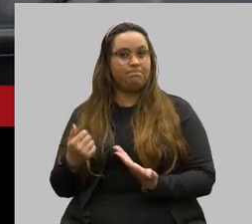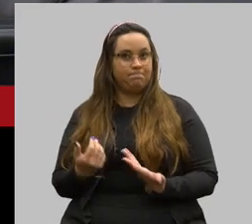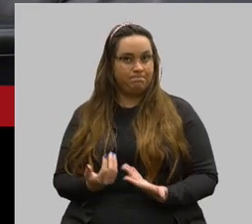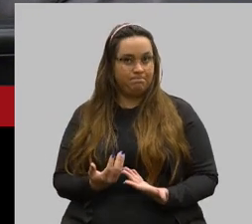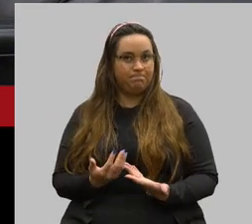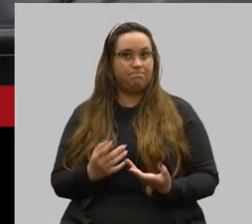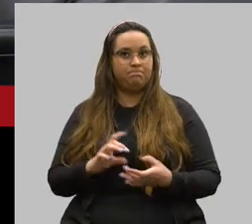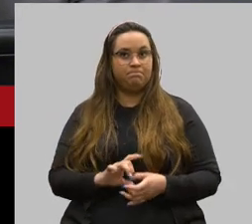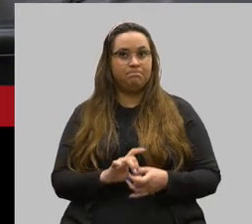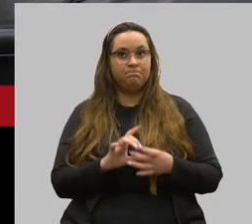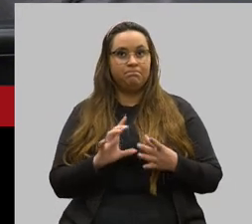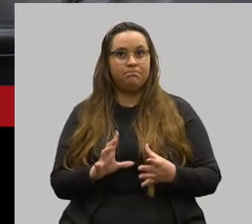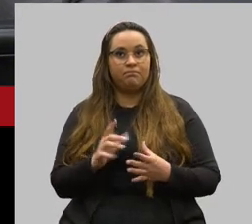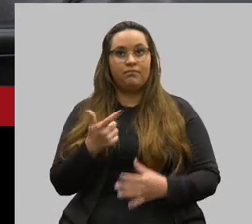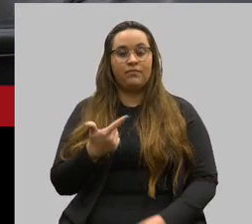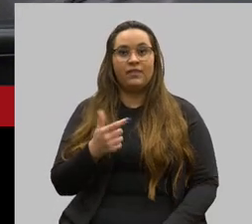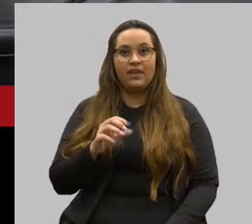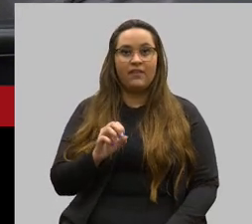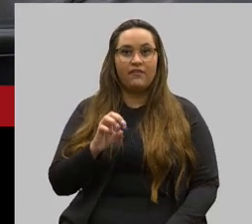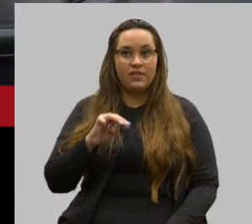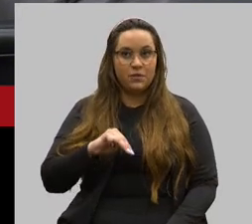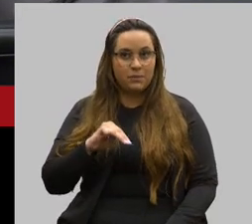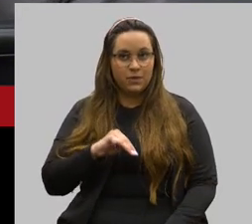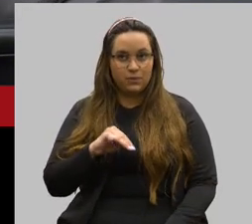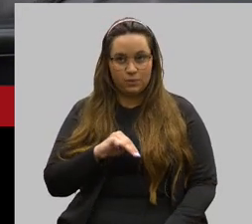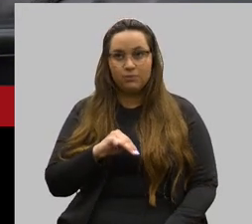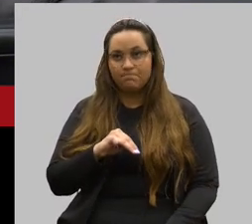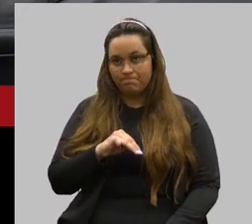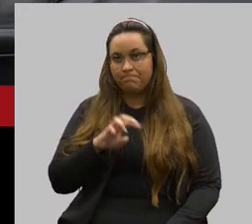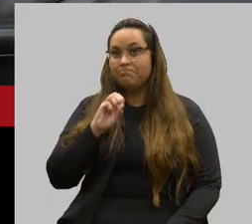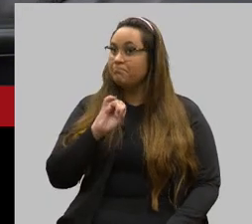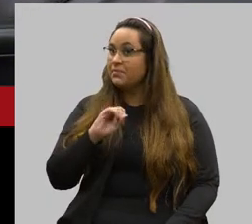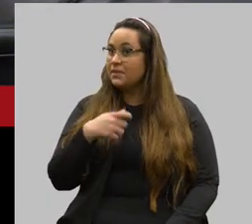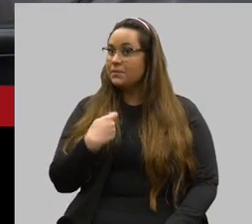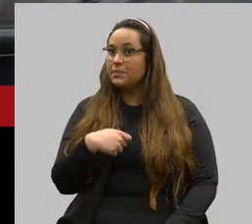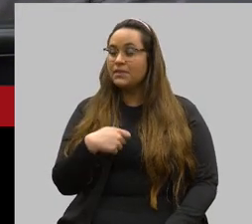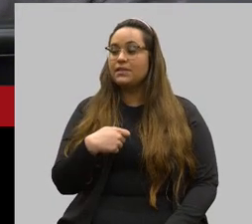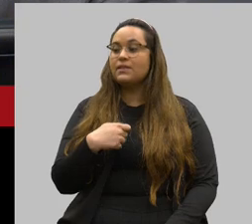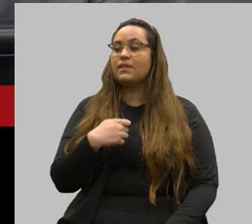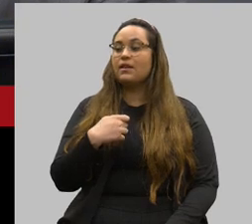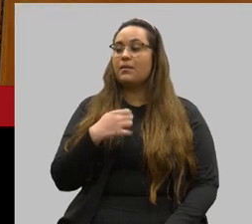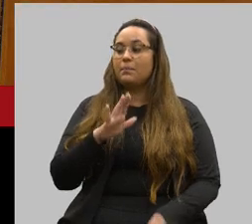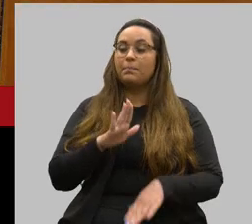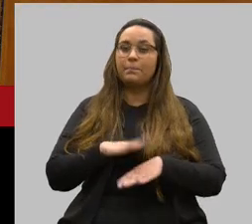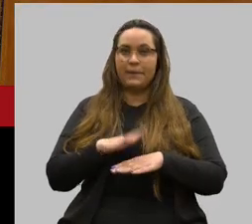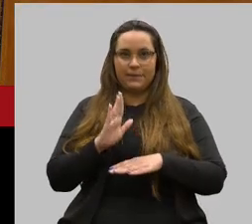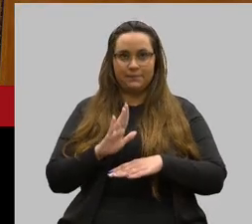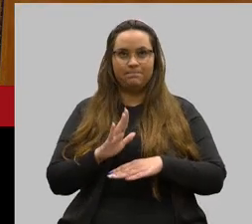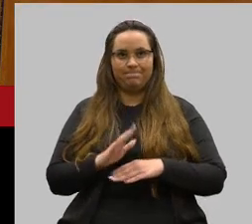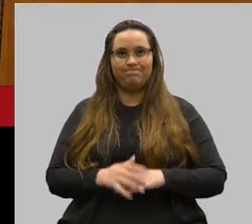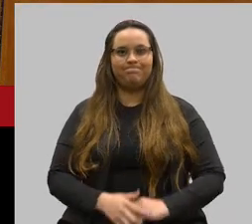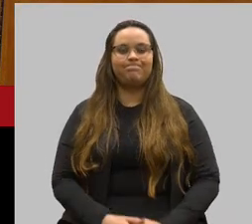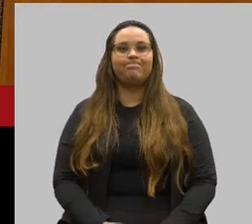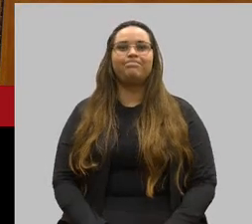inicialmente de 20 minutos mas havendo necessidade a gente vai prorrogando o tempo OK D letí